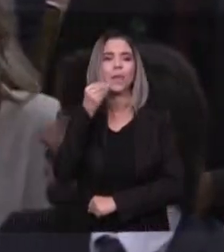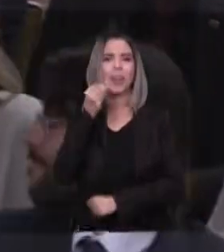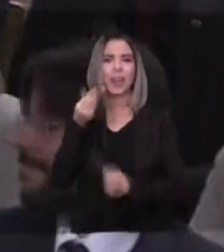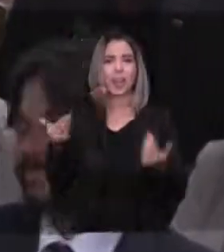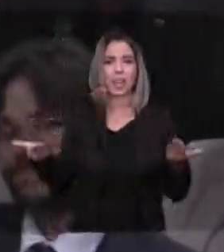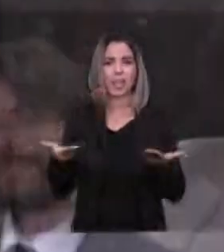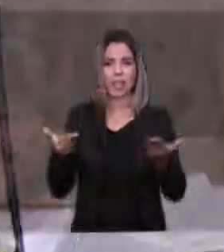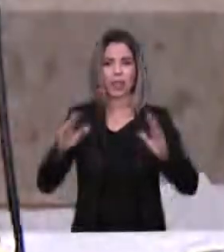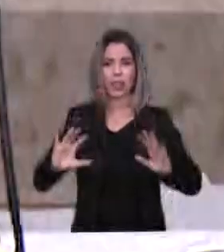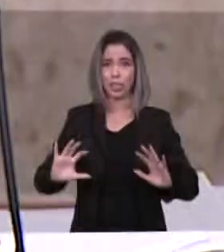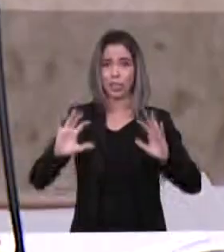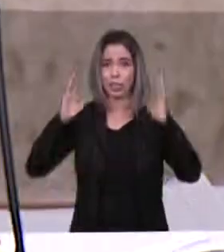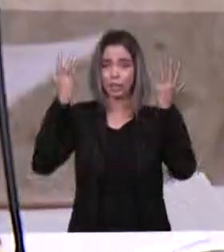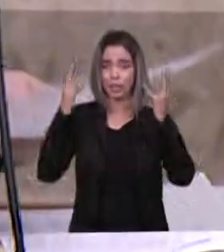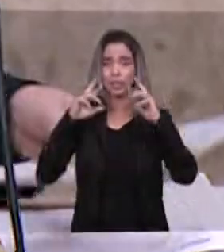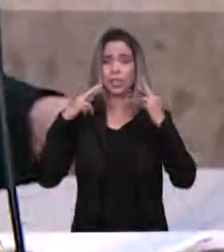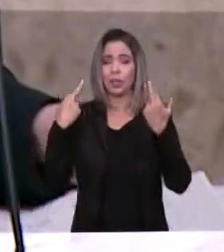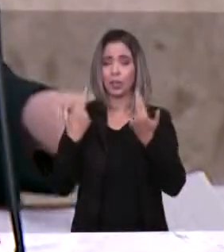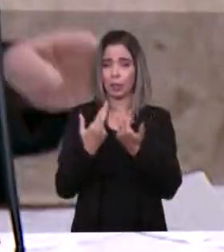esta sessão.